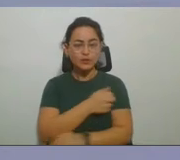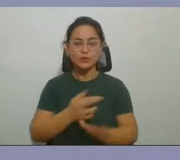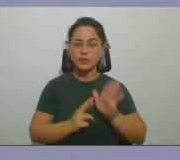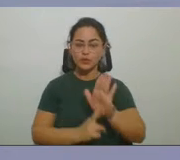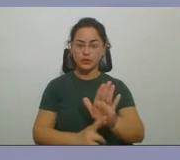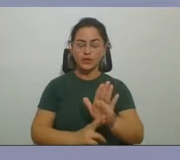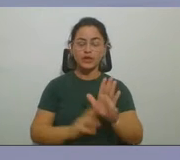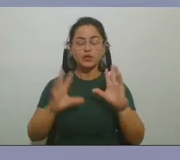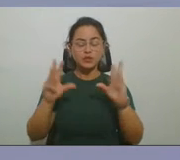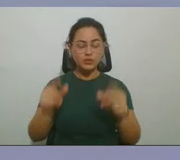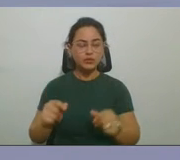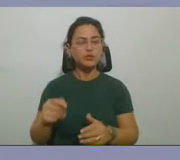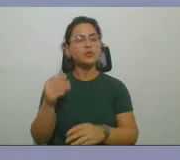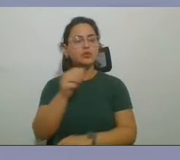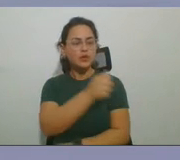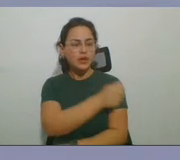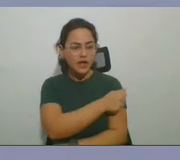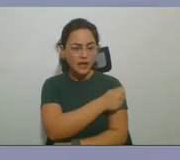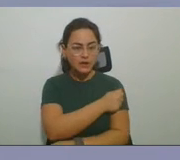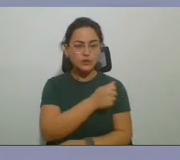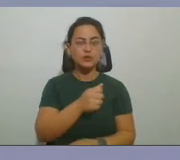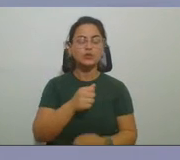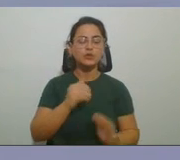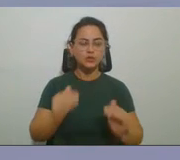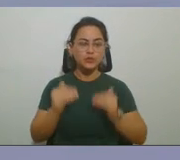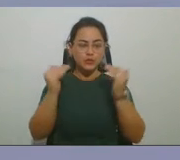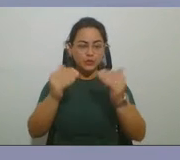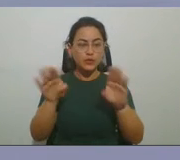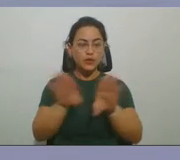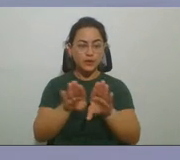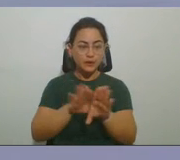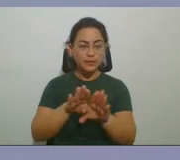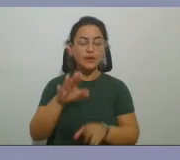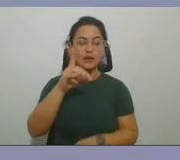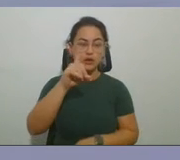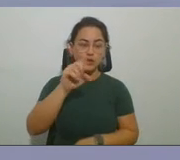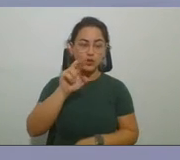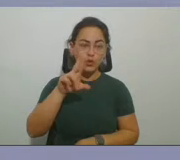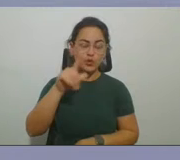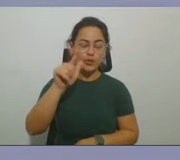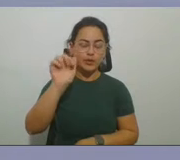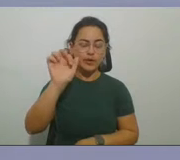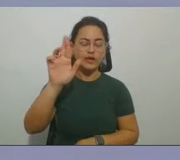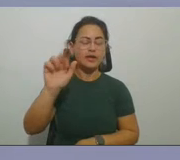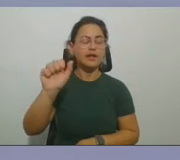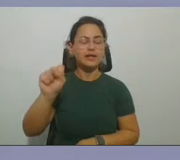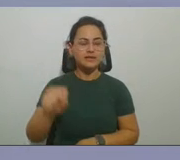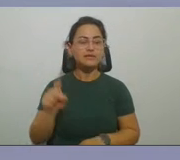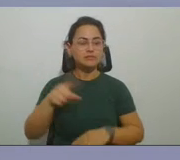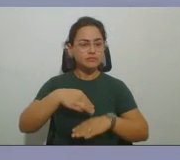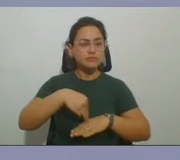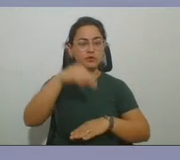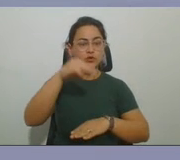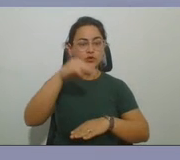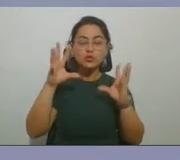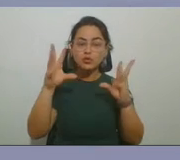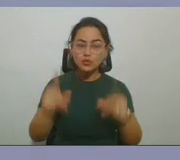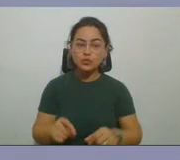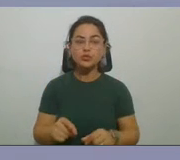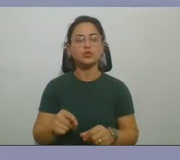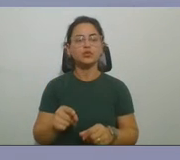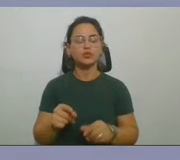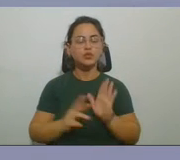graduação. Cumprimentos também ao nosso acadêmico Douglas, mestrando, que representa aqui todos os nossos estudantes de pós-graduação.